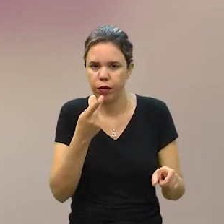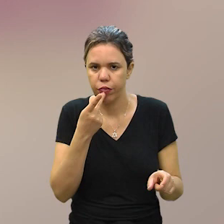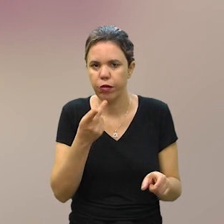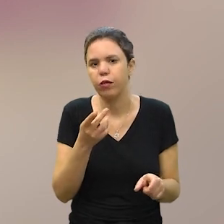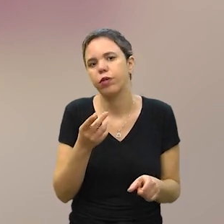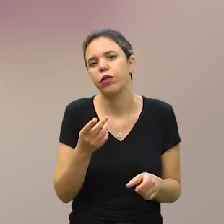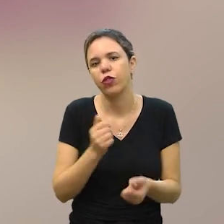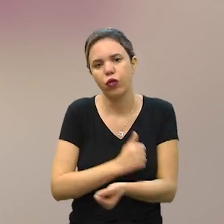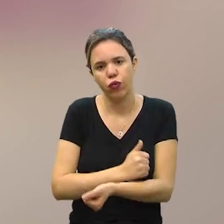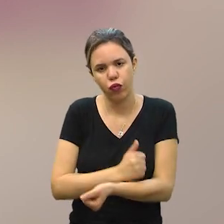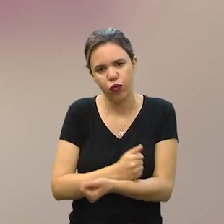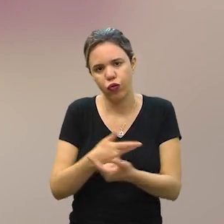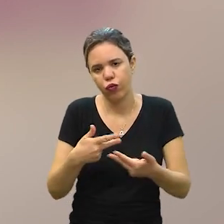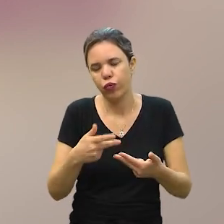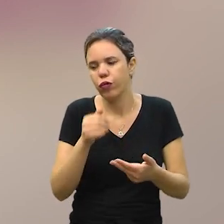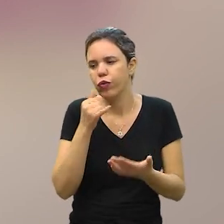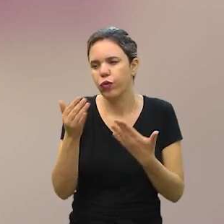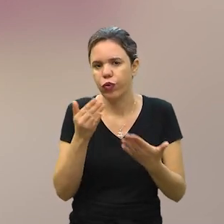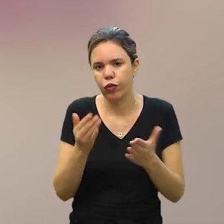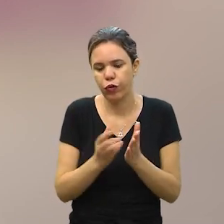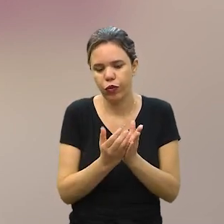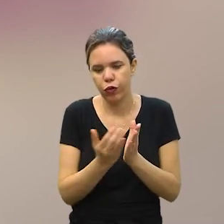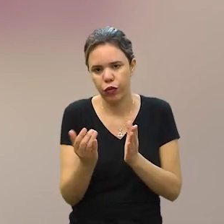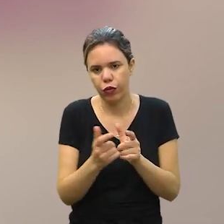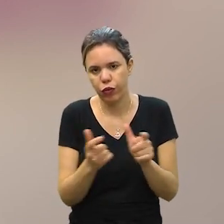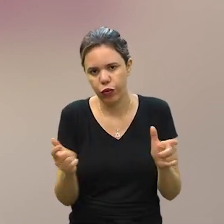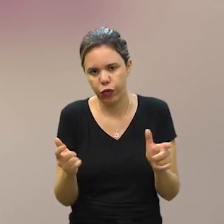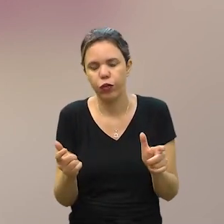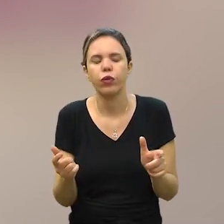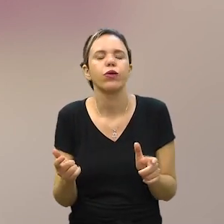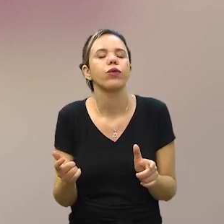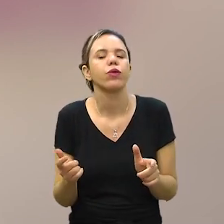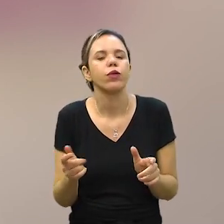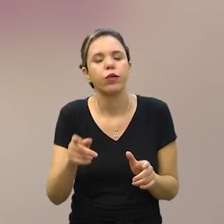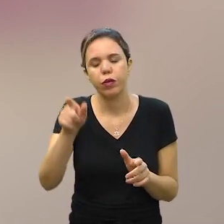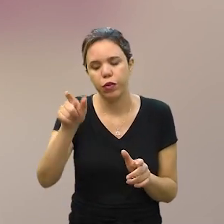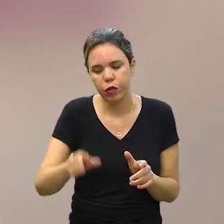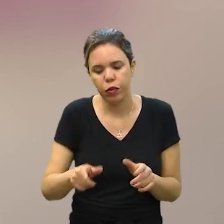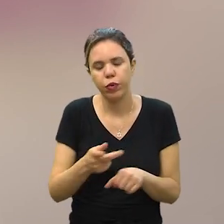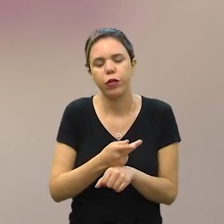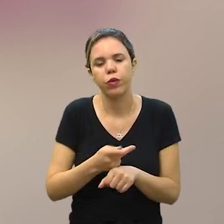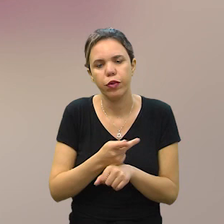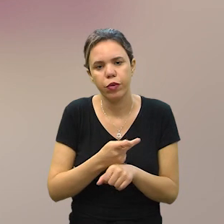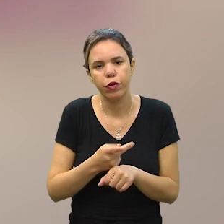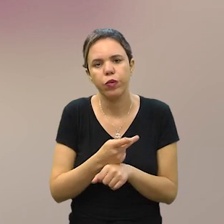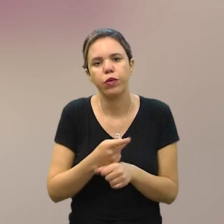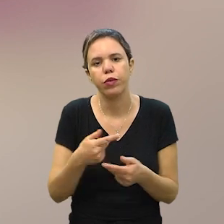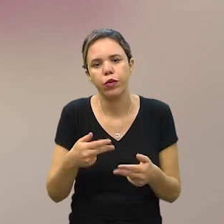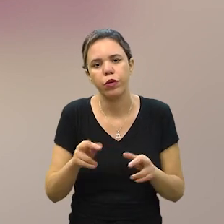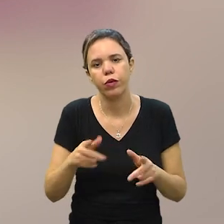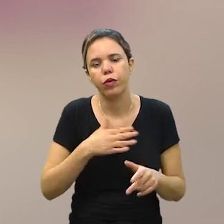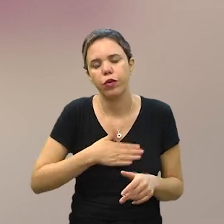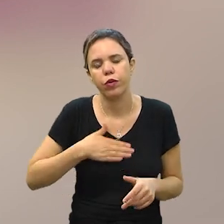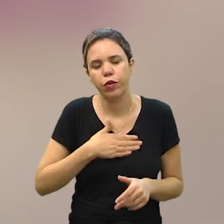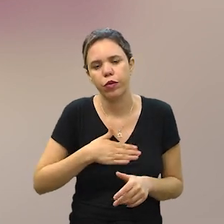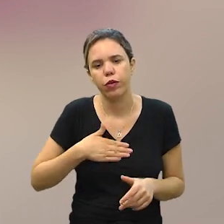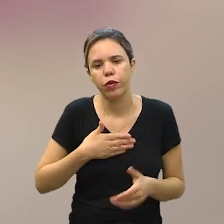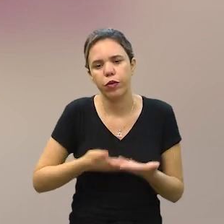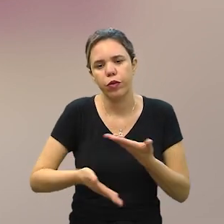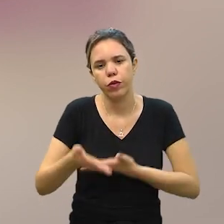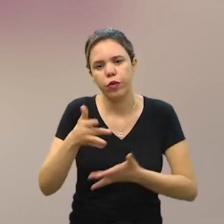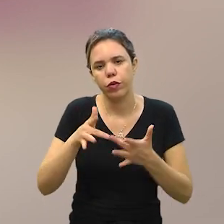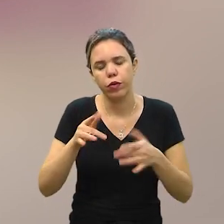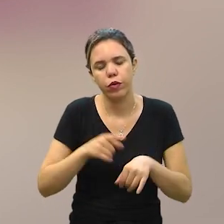falou da questão dos vícios, né, que aumentaram os vícios, a pessoa procura ali algo de prazer para